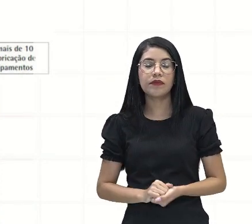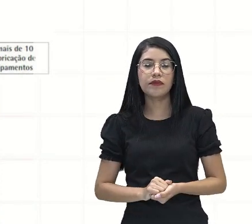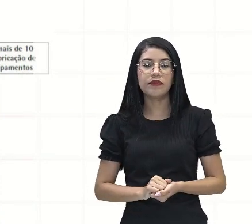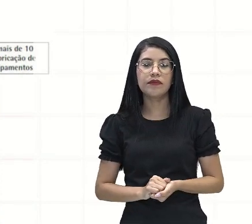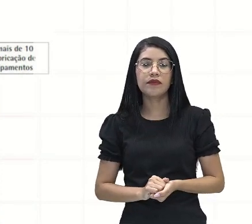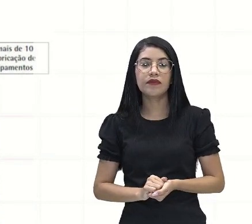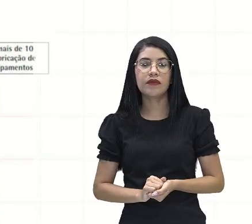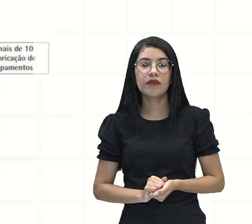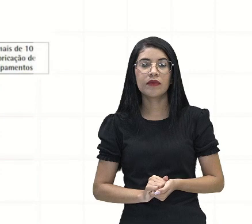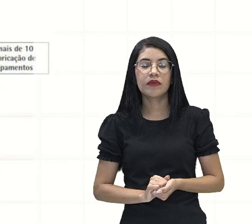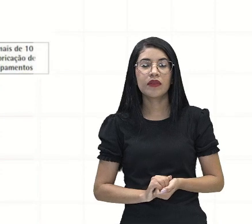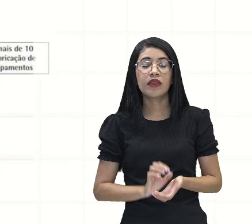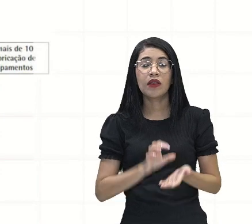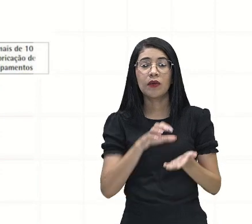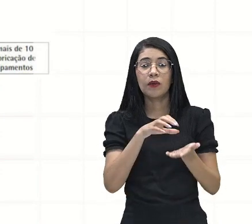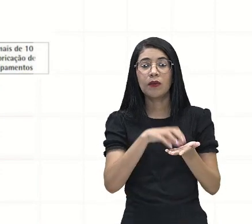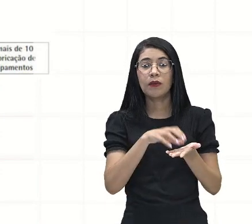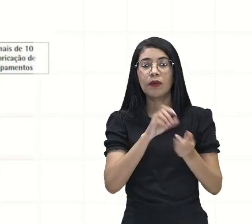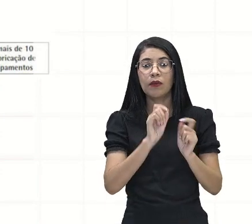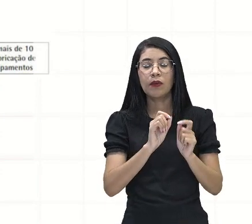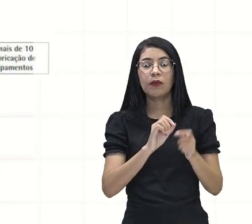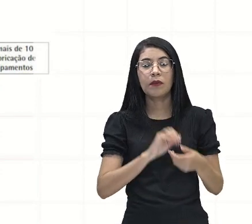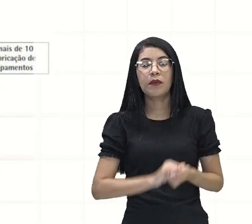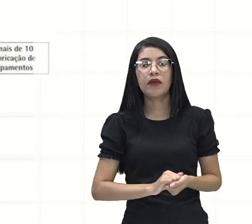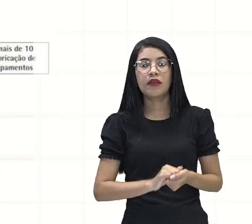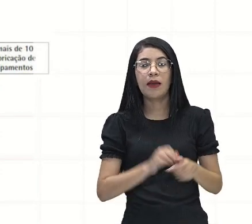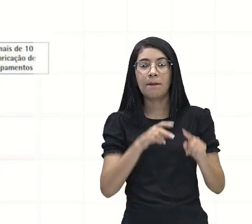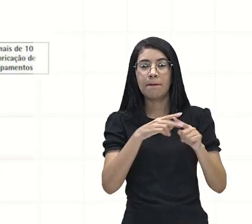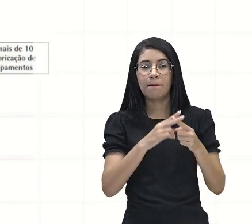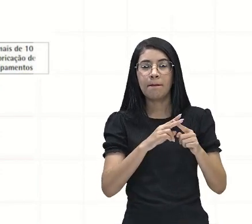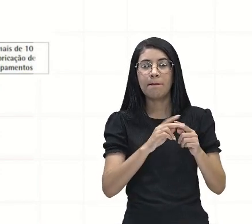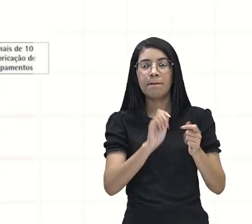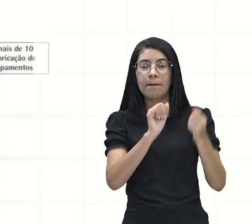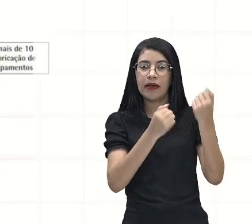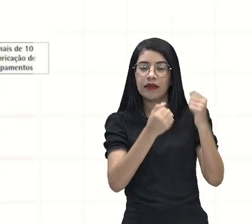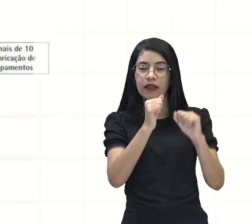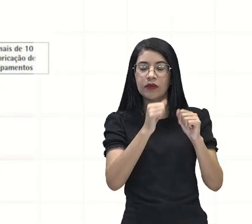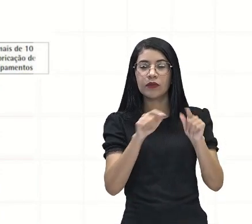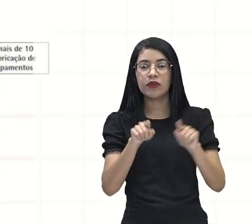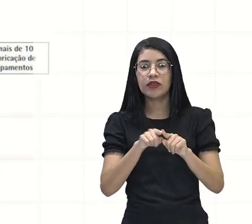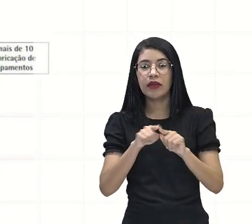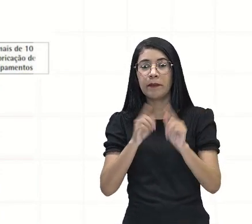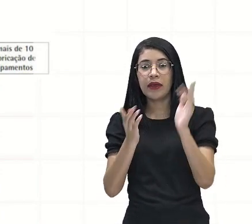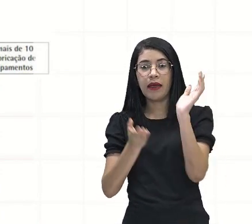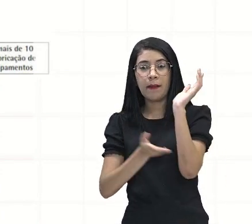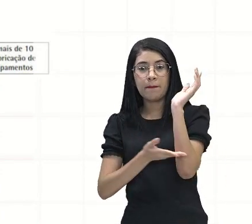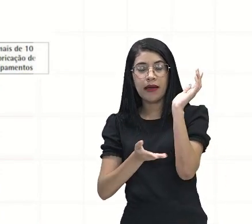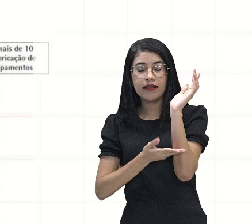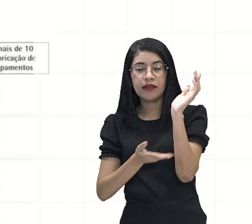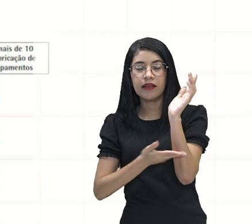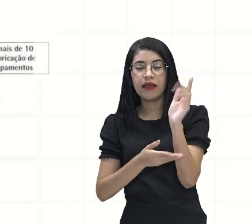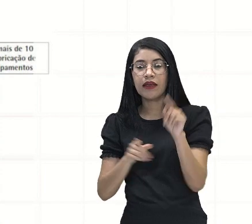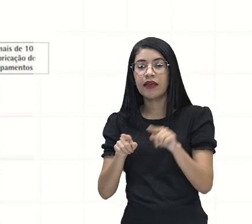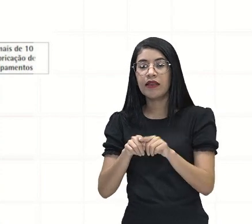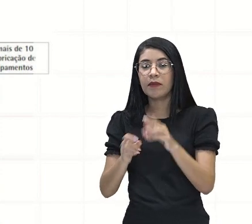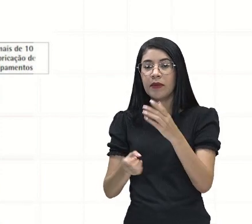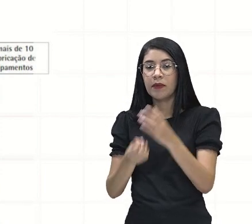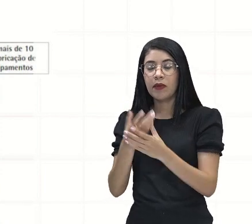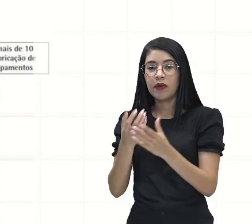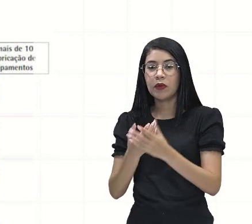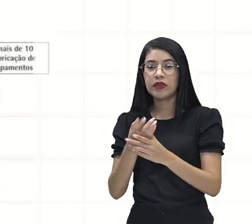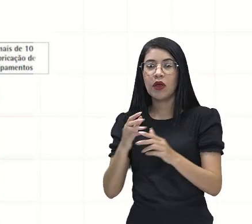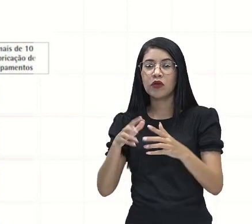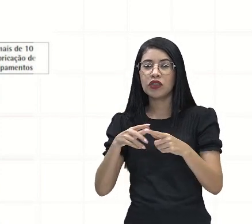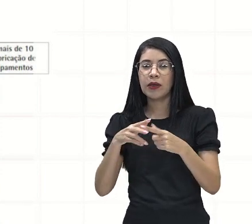aqui o setor Metalúrgico o mapa do Setor Metalúrgico o mapa relacionado à madeira e o mapa que mostra